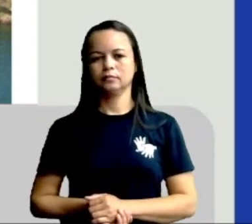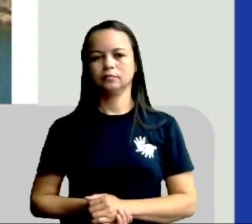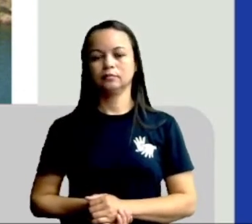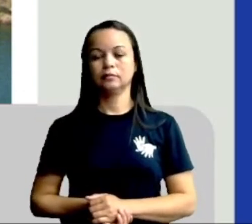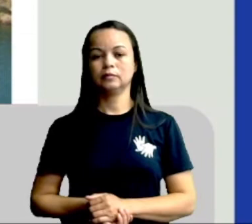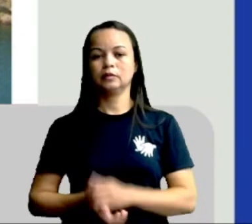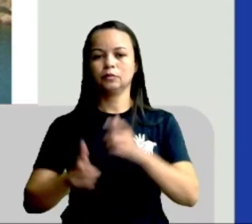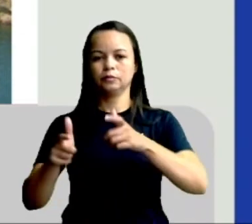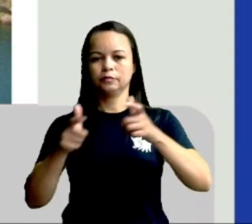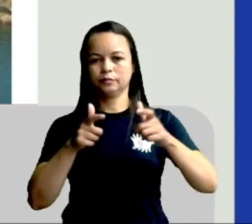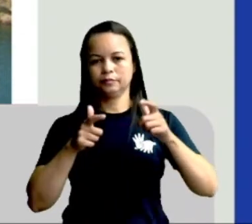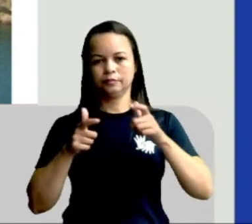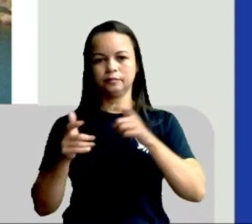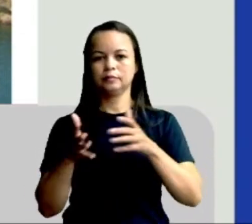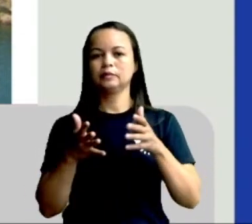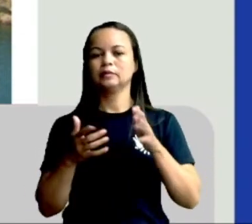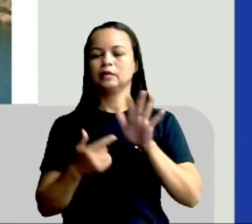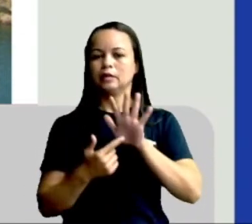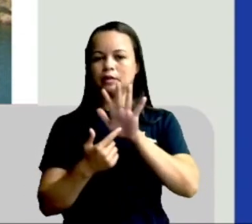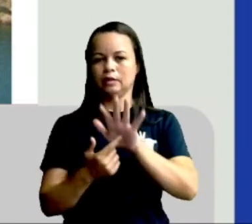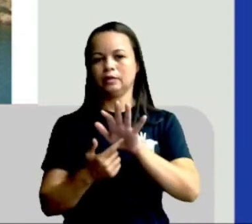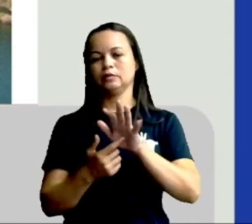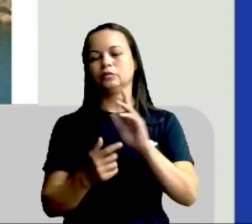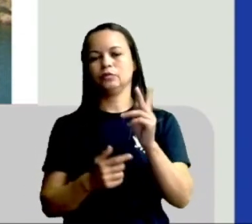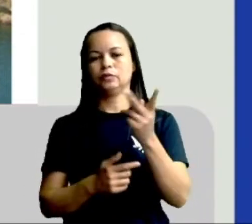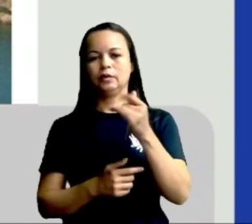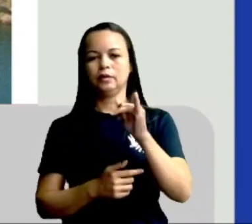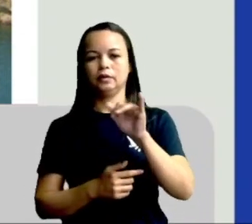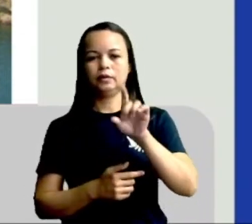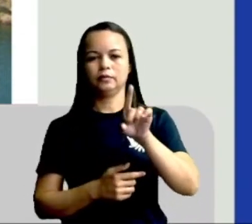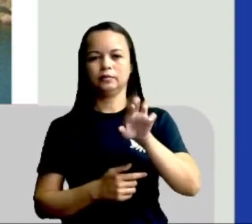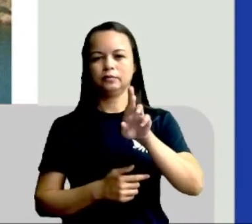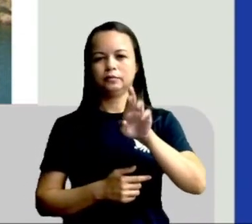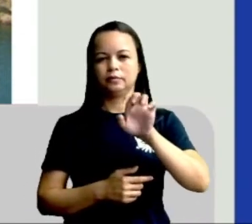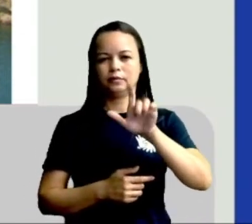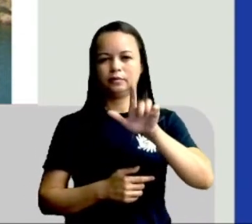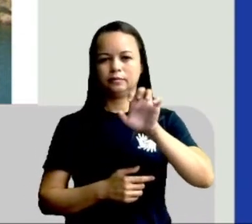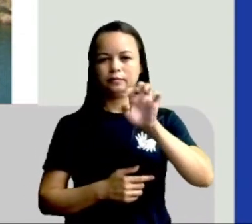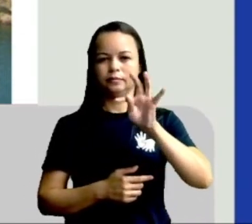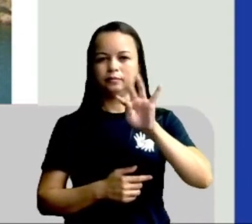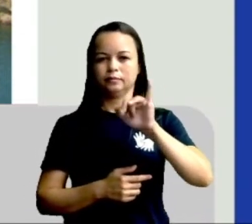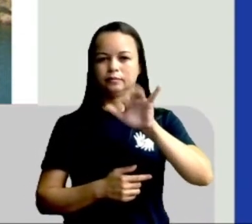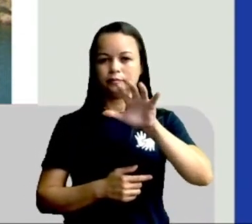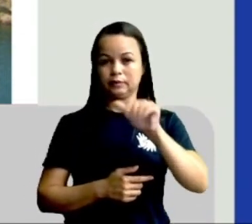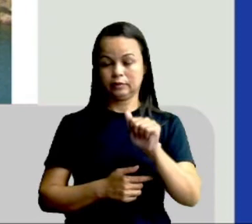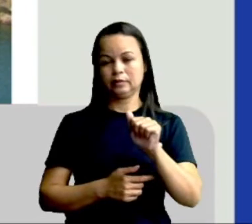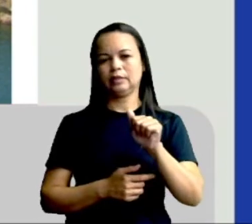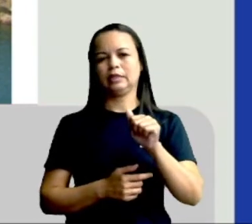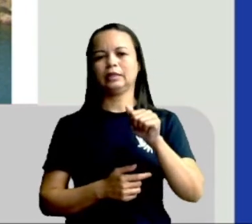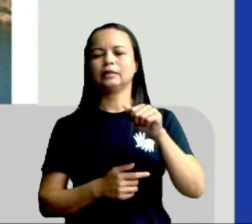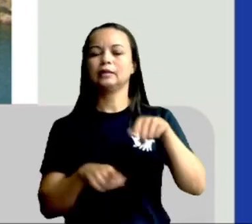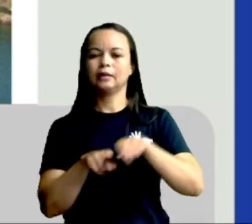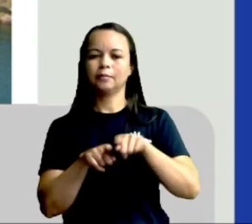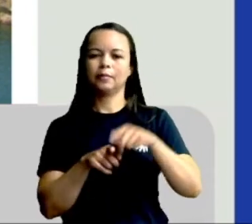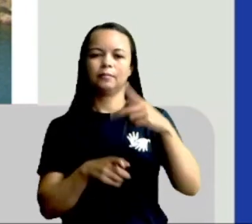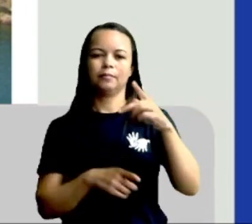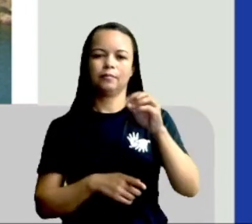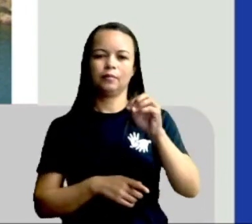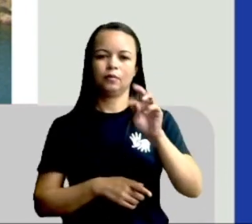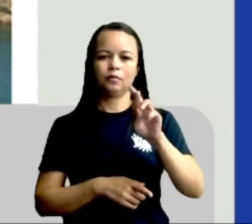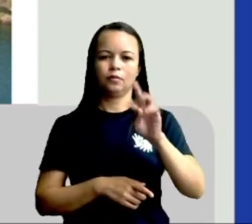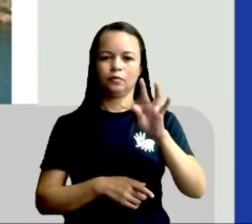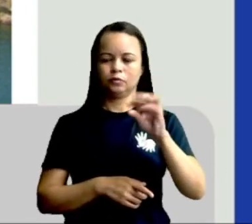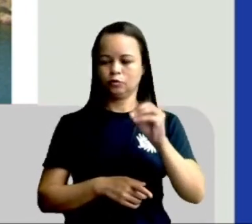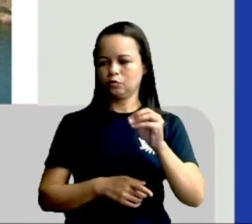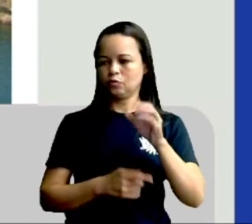Alguns locais aqui, uma usina hidrelétrica, um porto. Olha só o tamanho desse aqui, todo